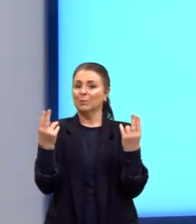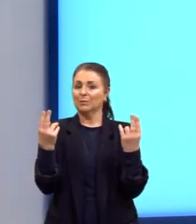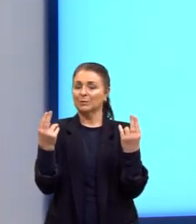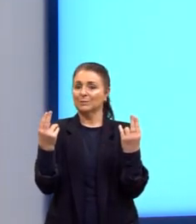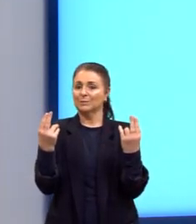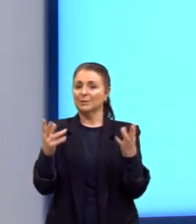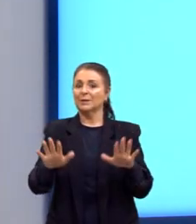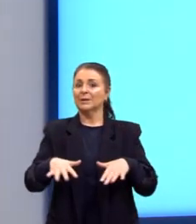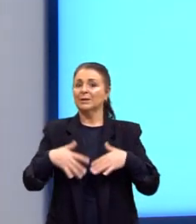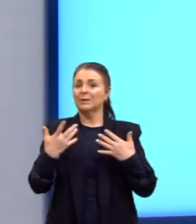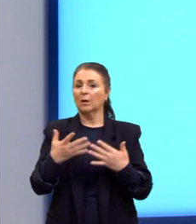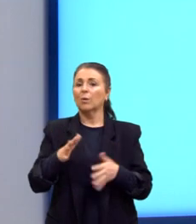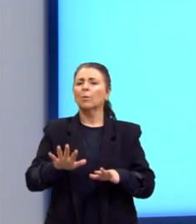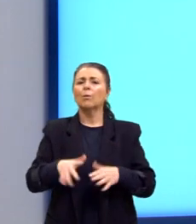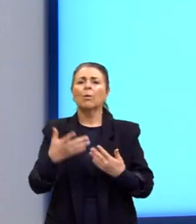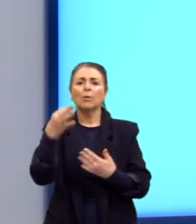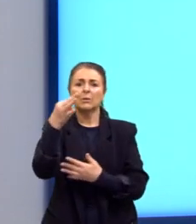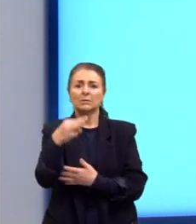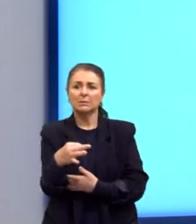por